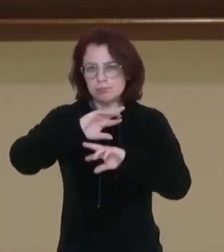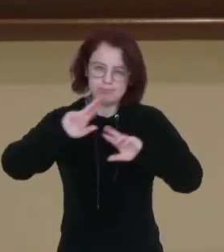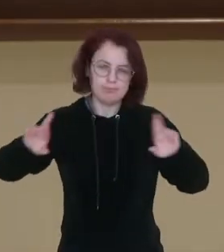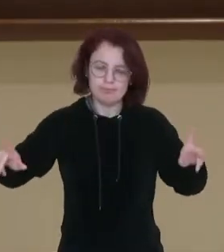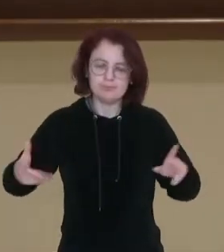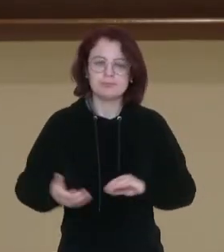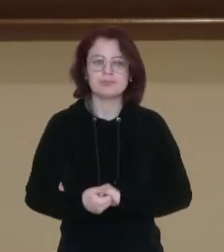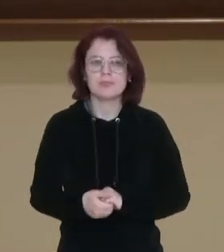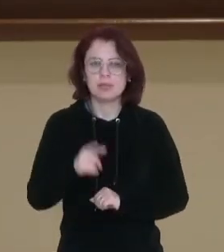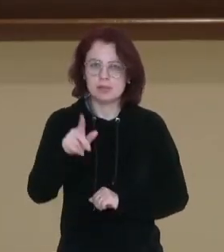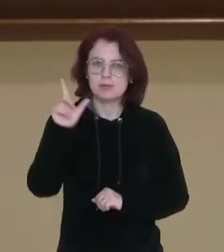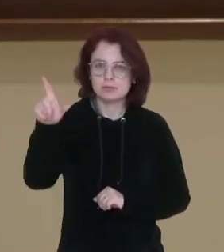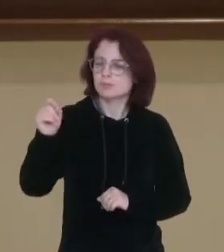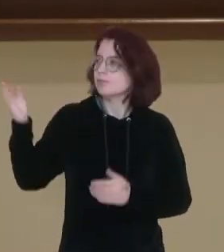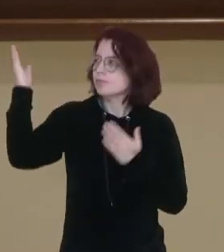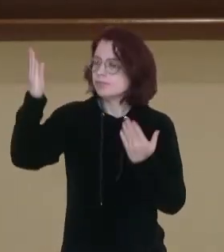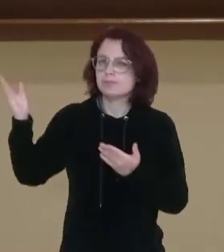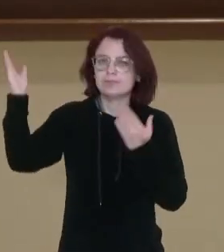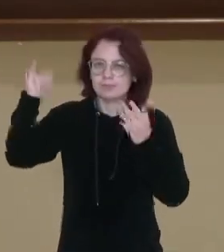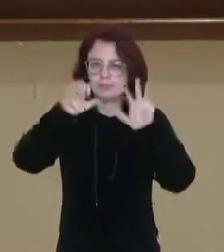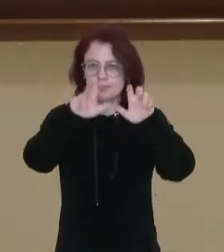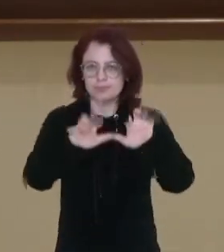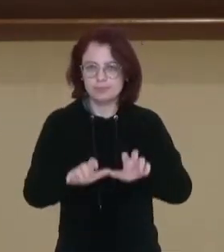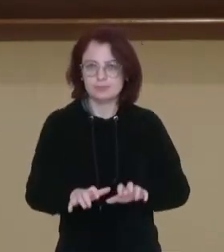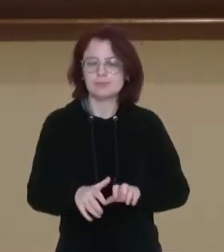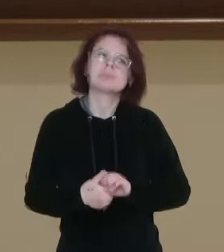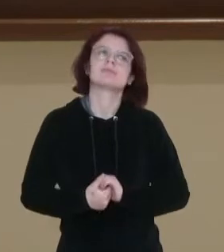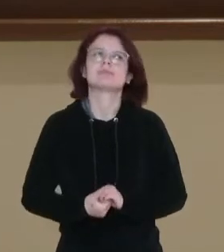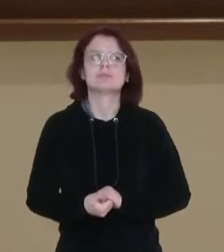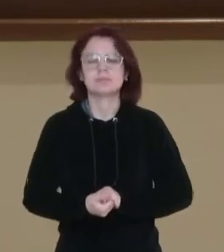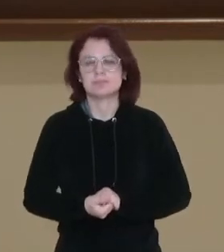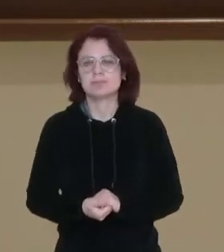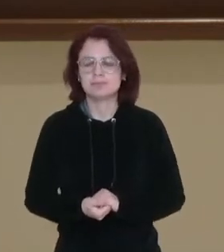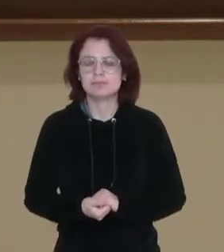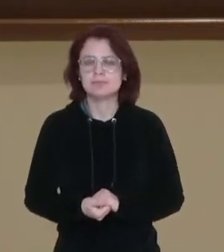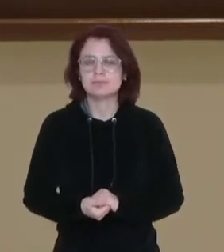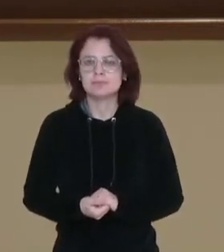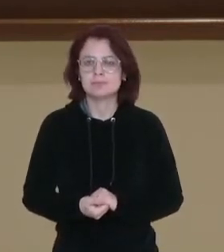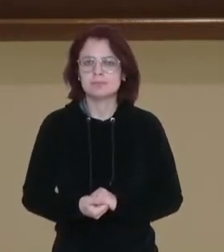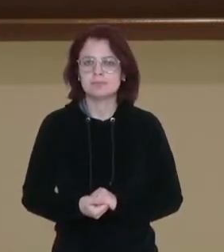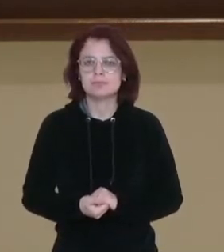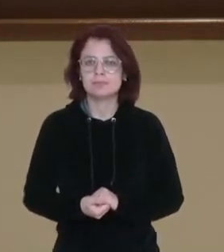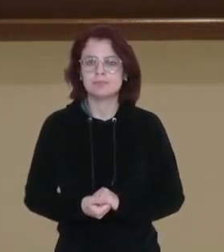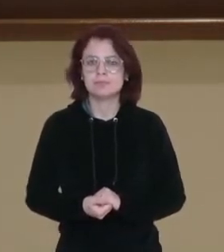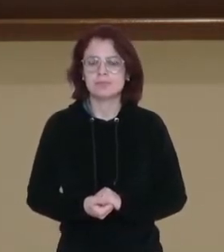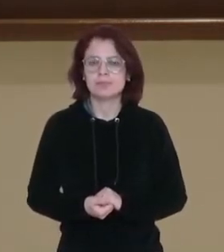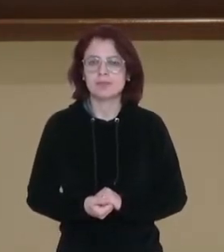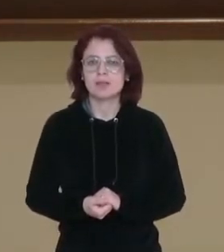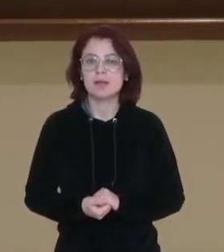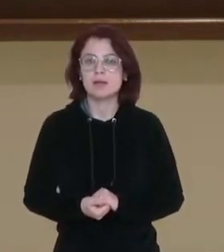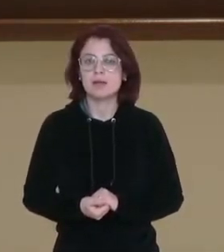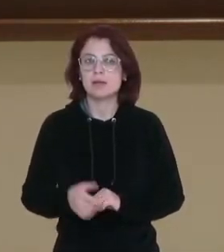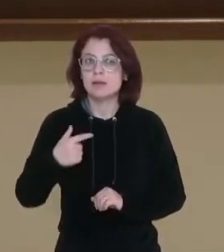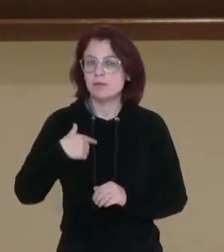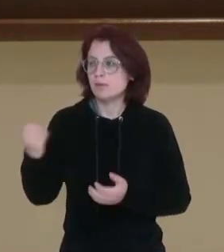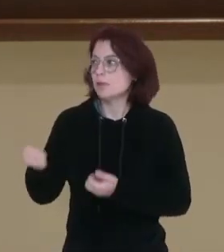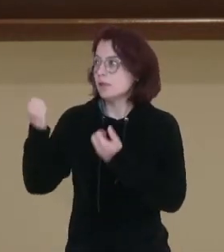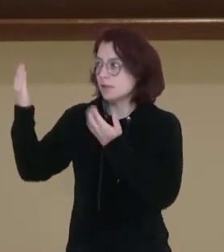no computador de vocês, aí onde vocês possam estar utilizando as ferramentas digitais para fazer essa atividade. Eu vou deixar